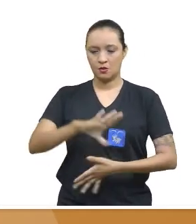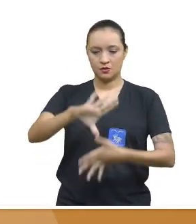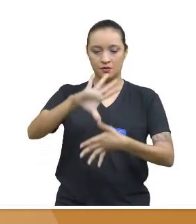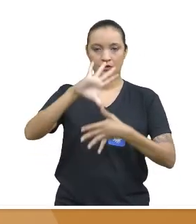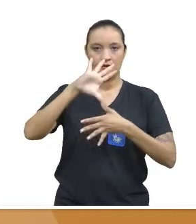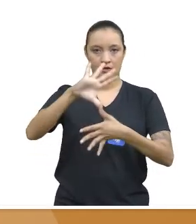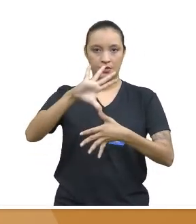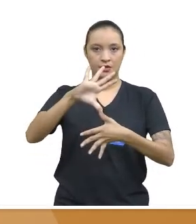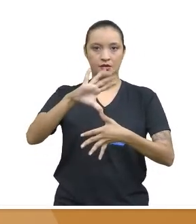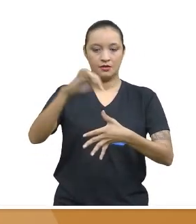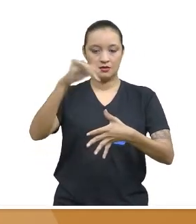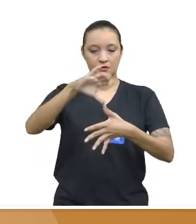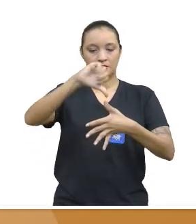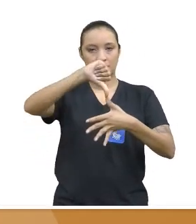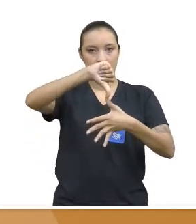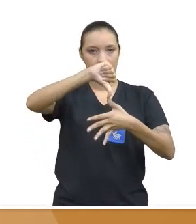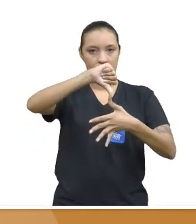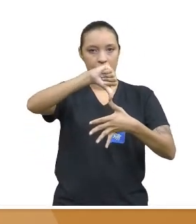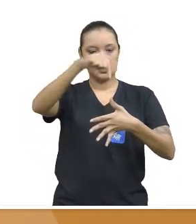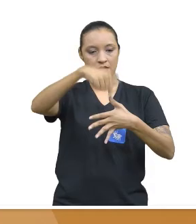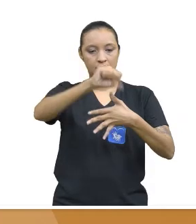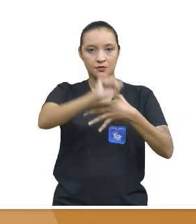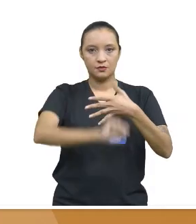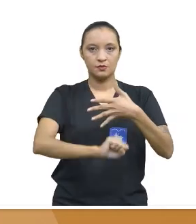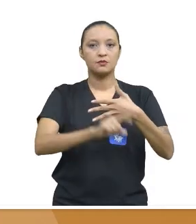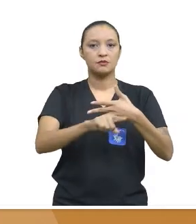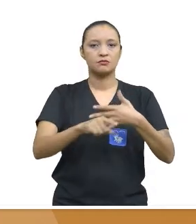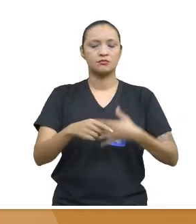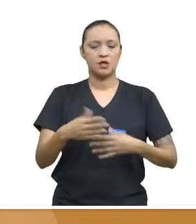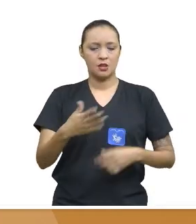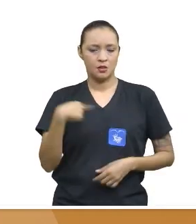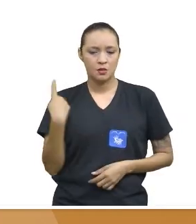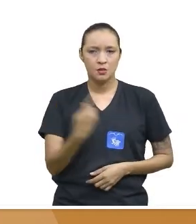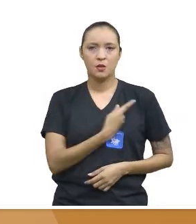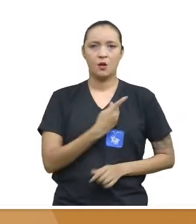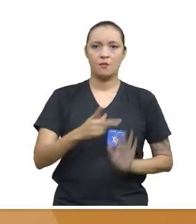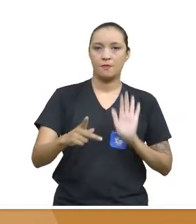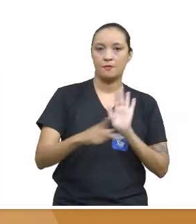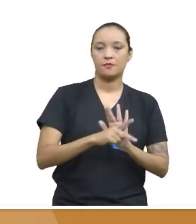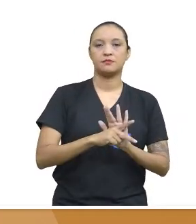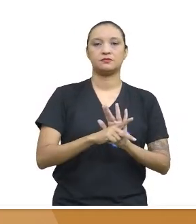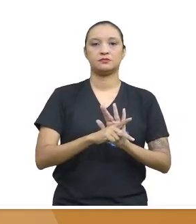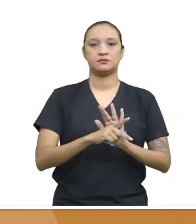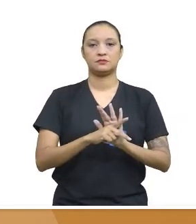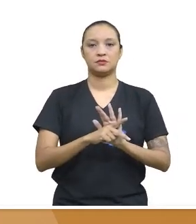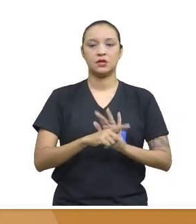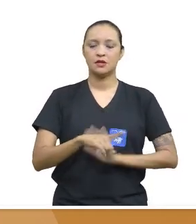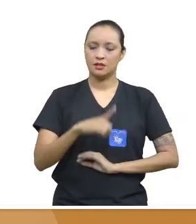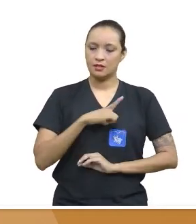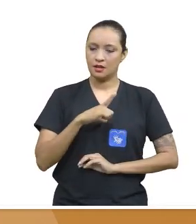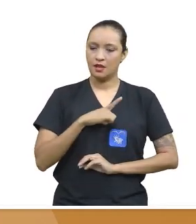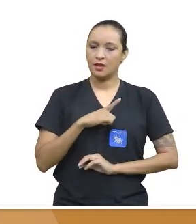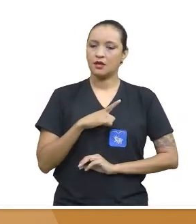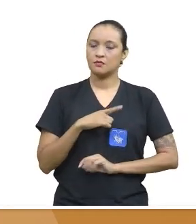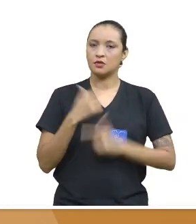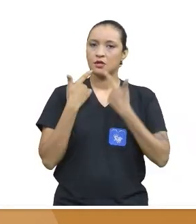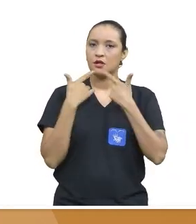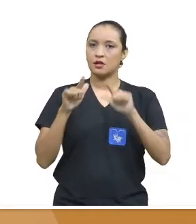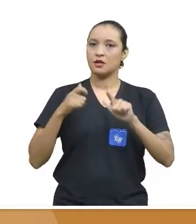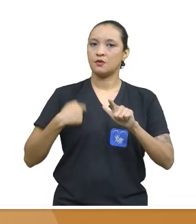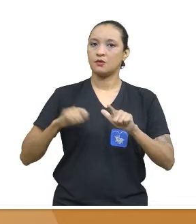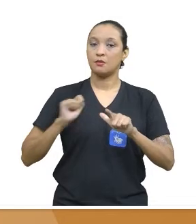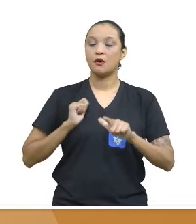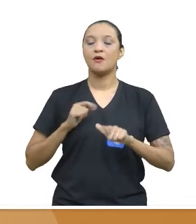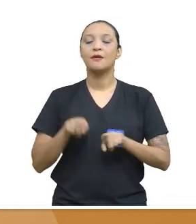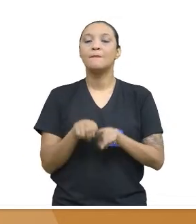da América do Sul, nós pertencemos a esse continente, temos a fala espanhola, mas nós queremos a nossa liberdade a partir de